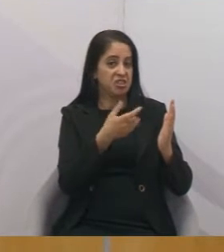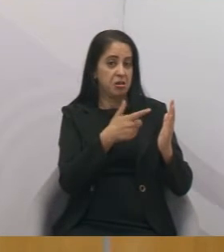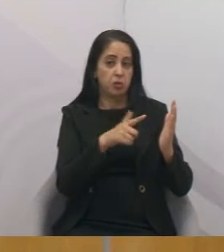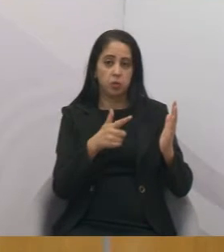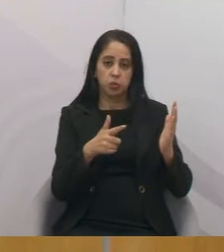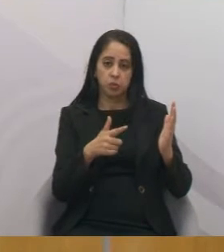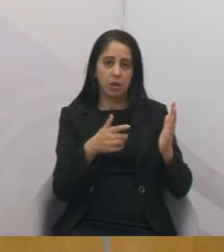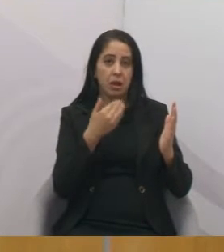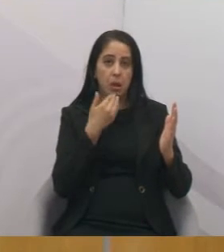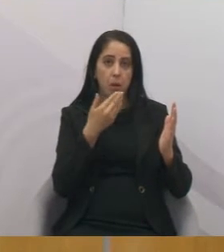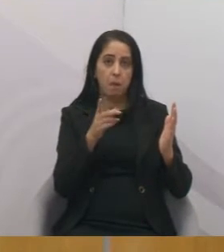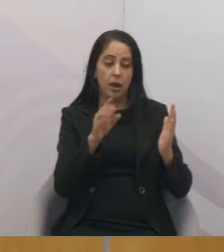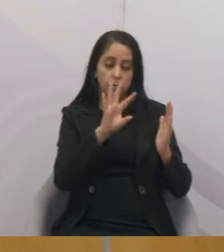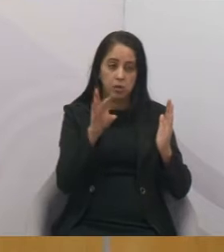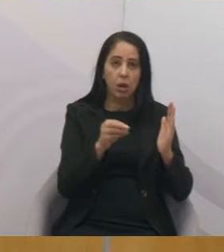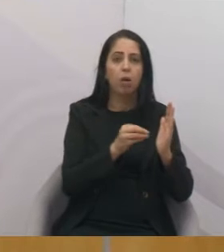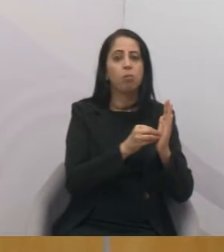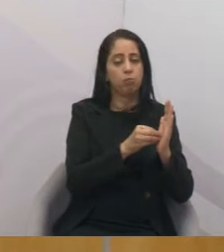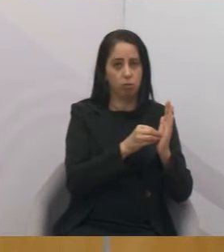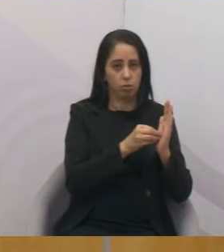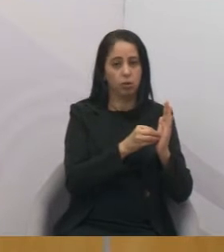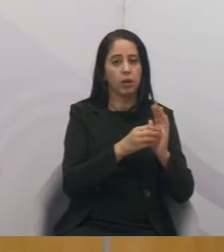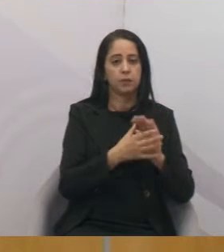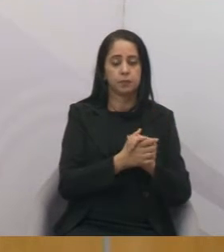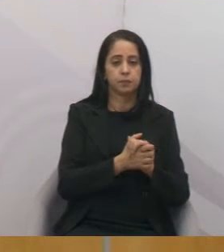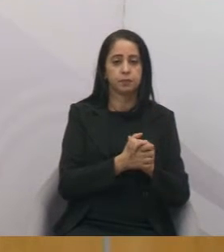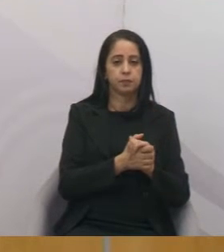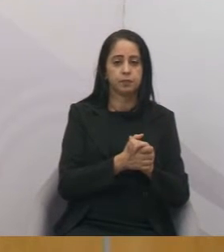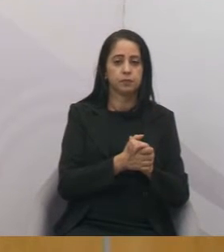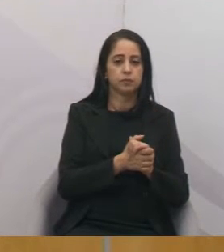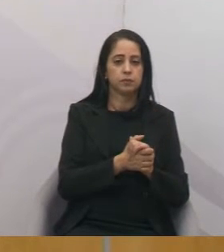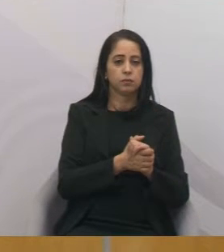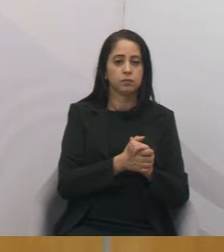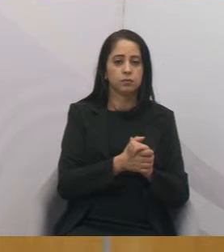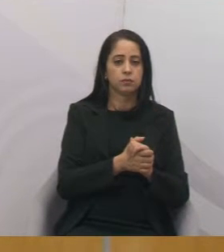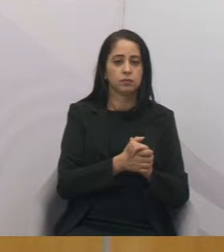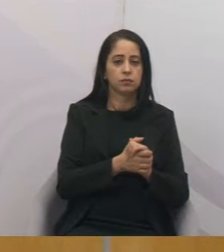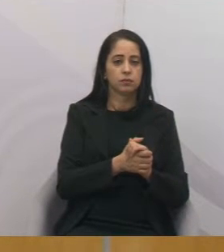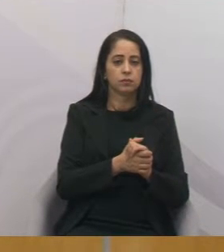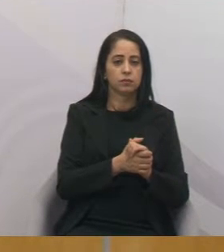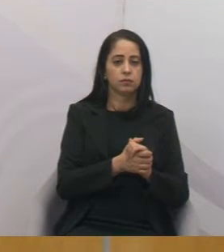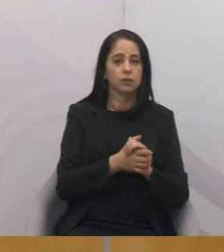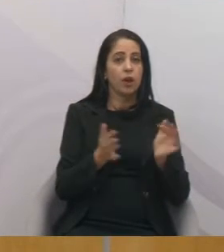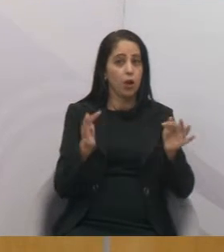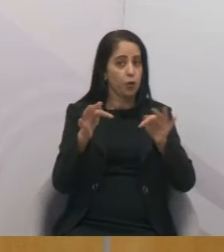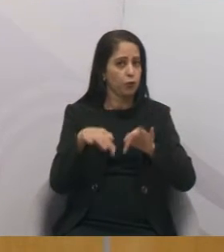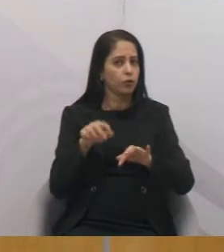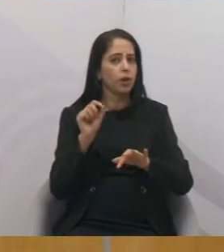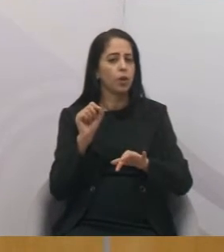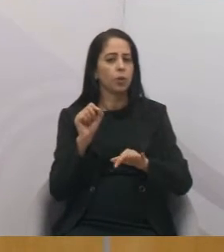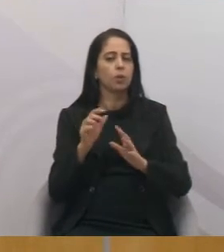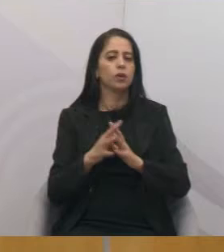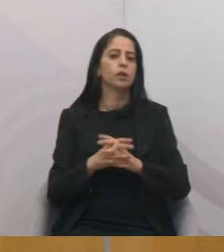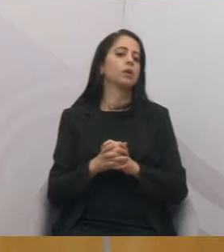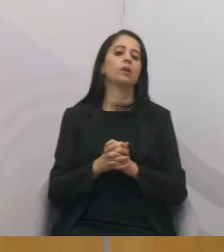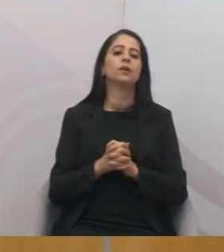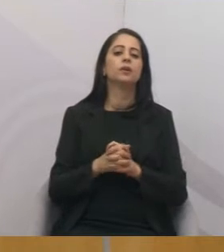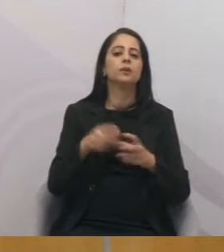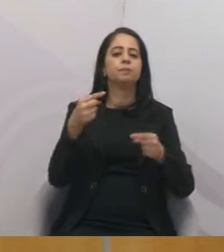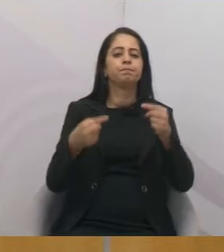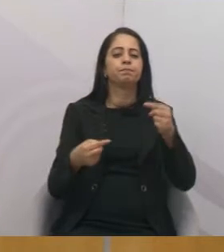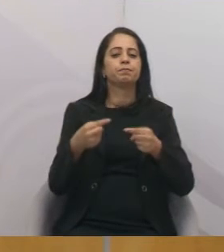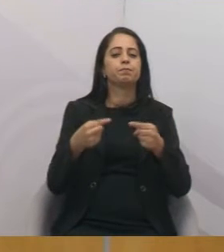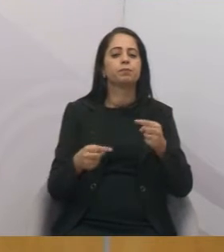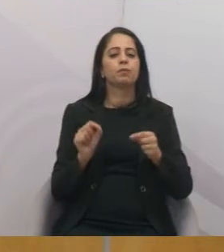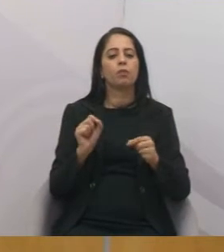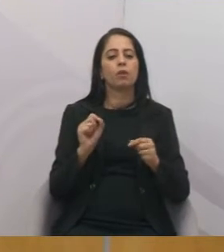com coerência, isso seja feito no dia a dia. Mas quero finalizar aqui esse momento de discussão desse